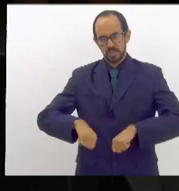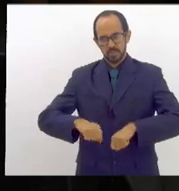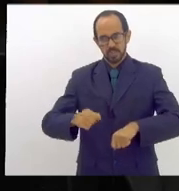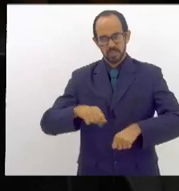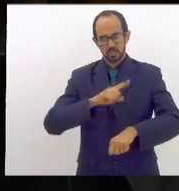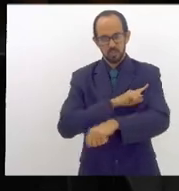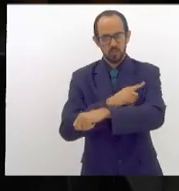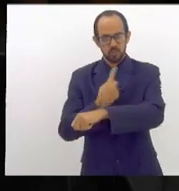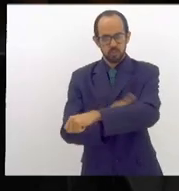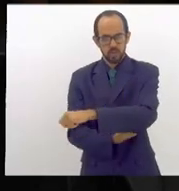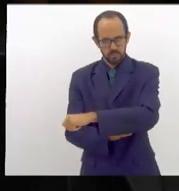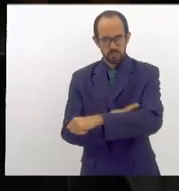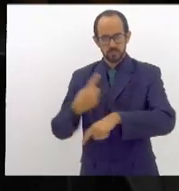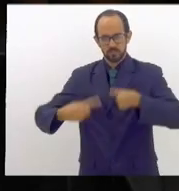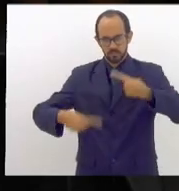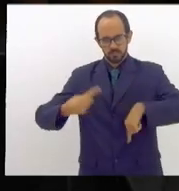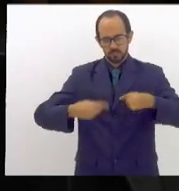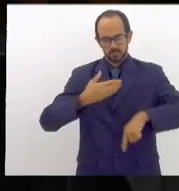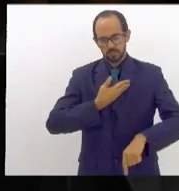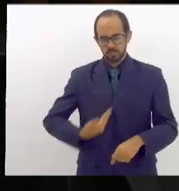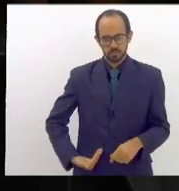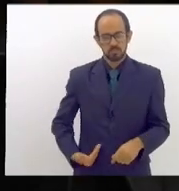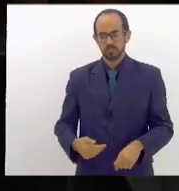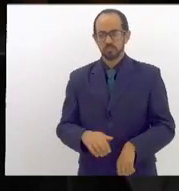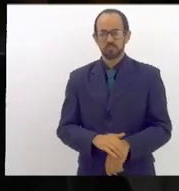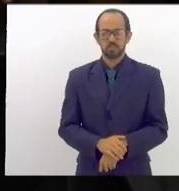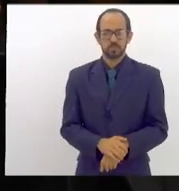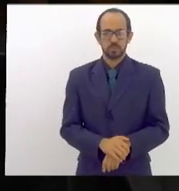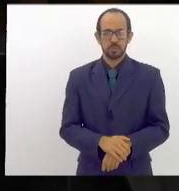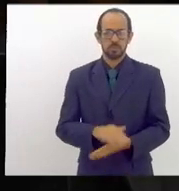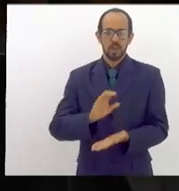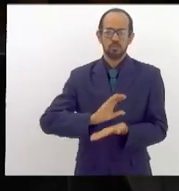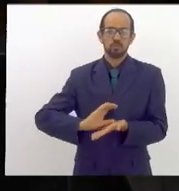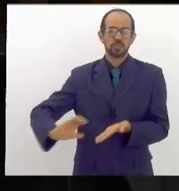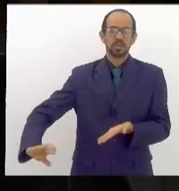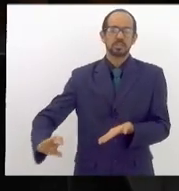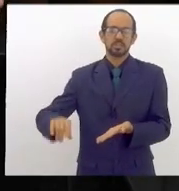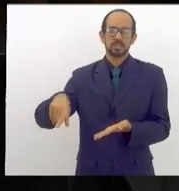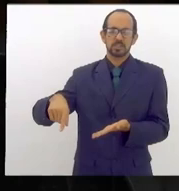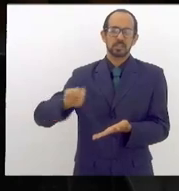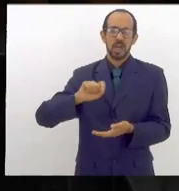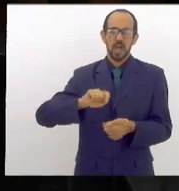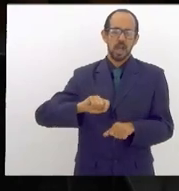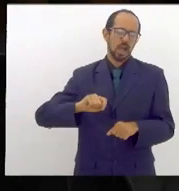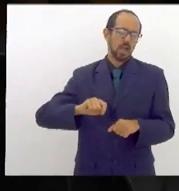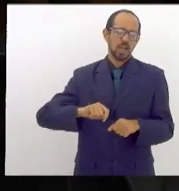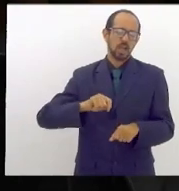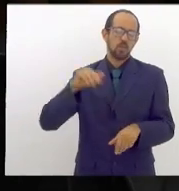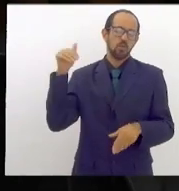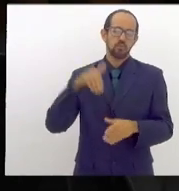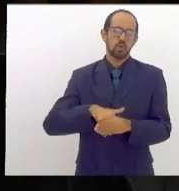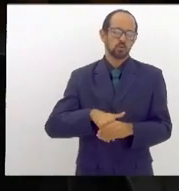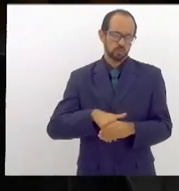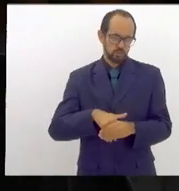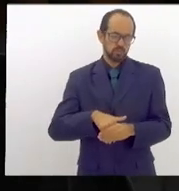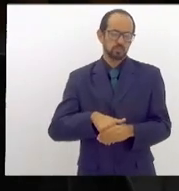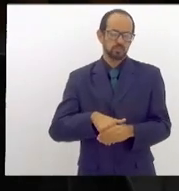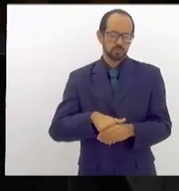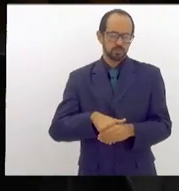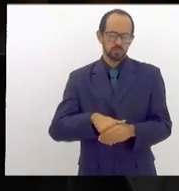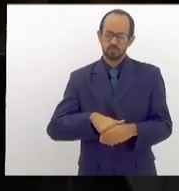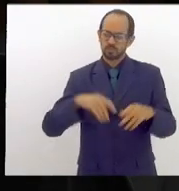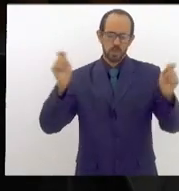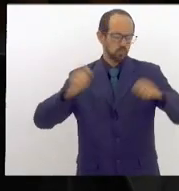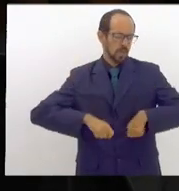para o fortalecimento das políticas públicas para financiar uma máquina eleitoral isso